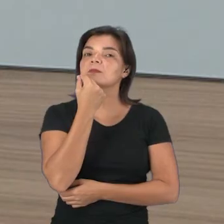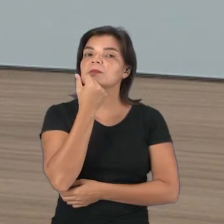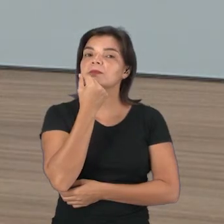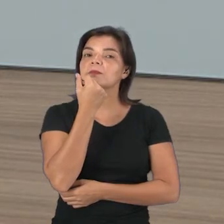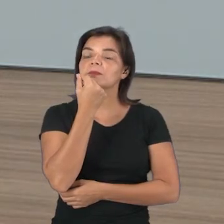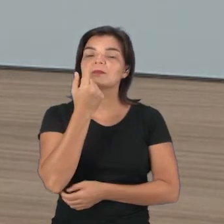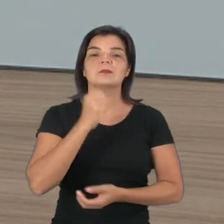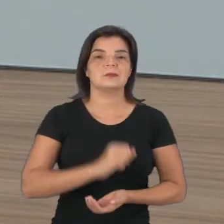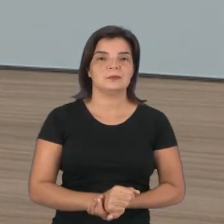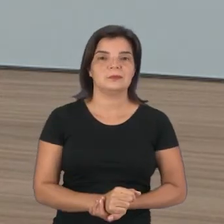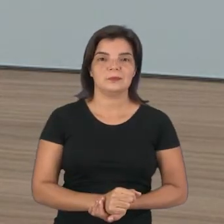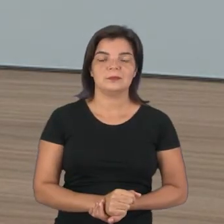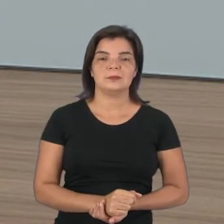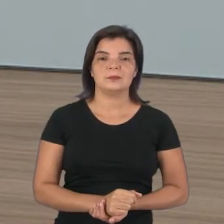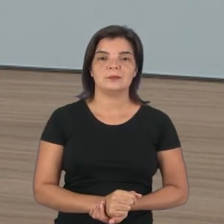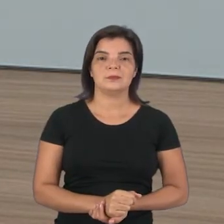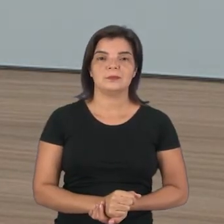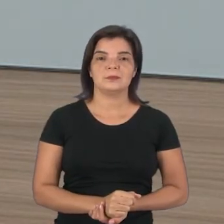lápis,